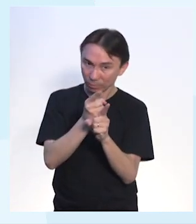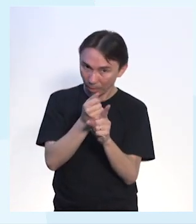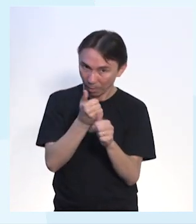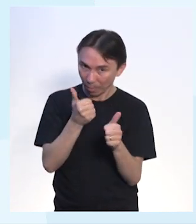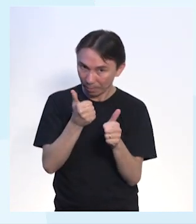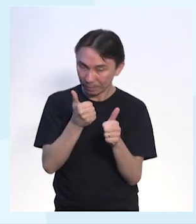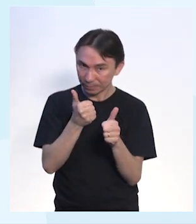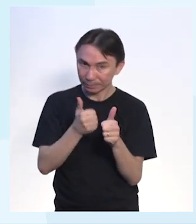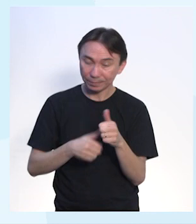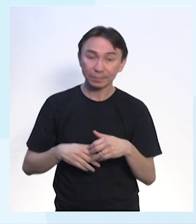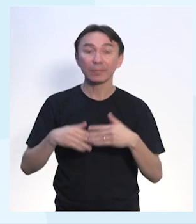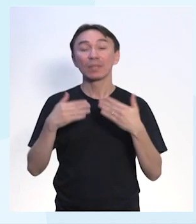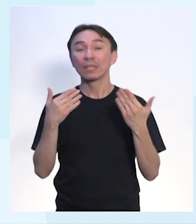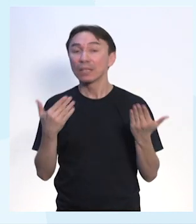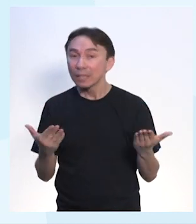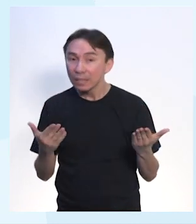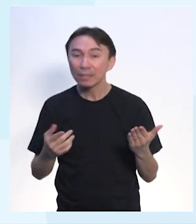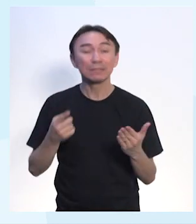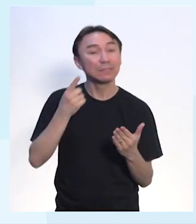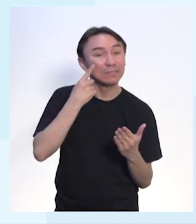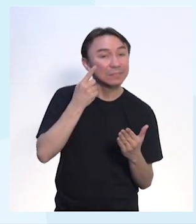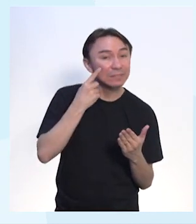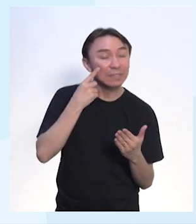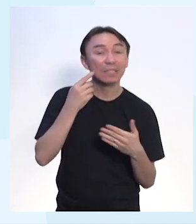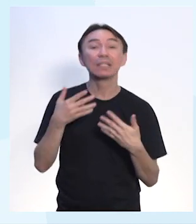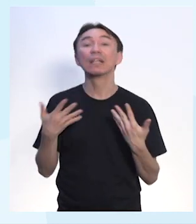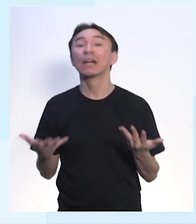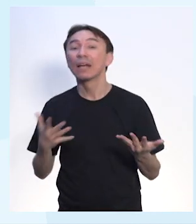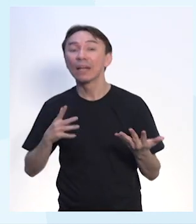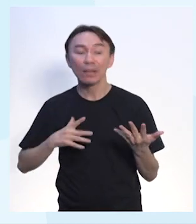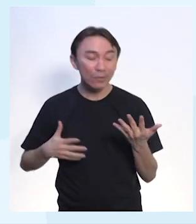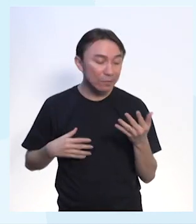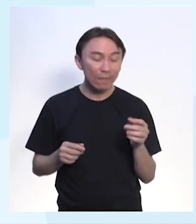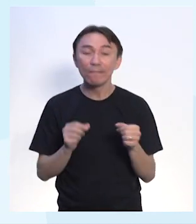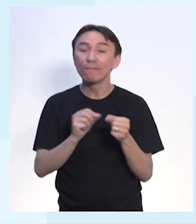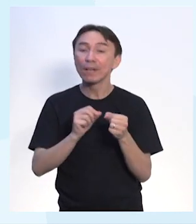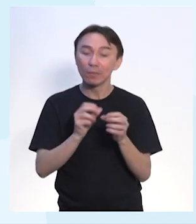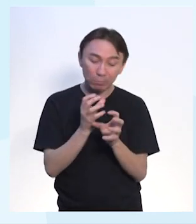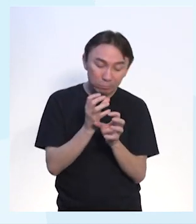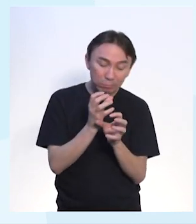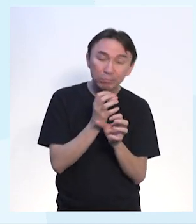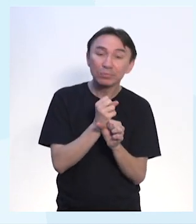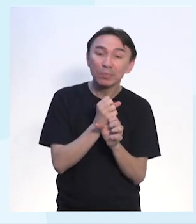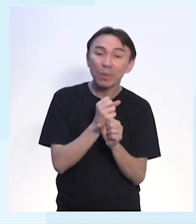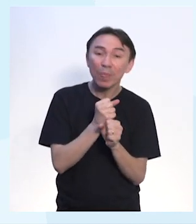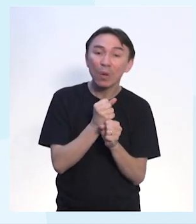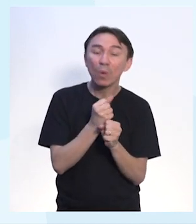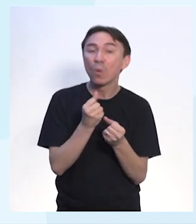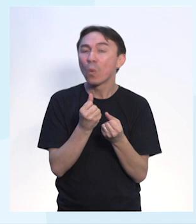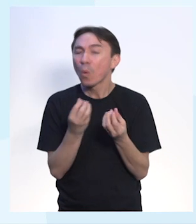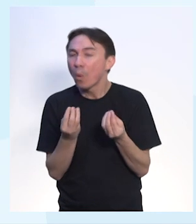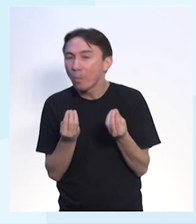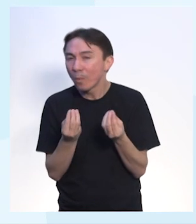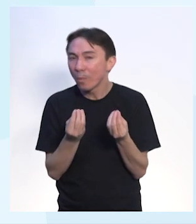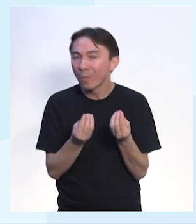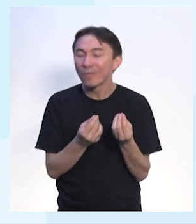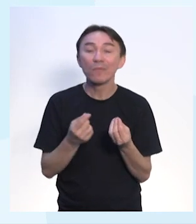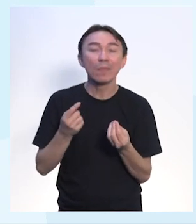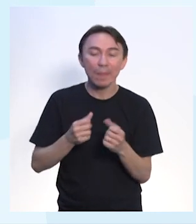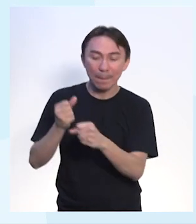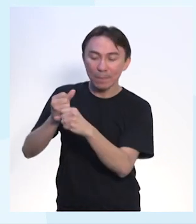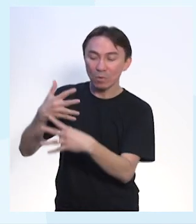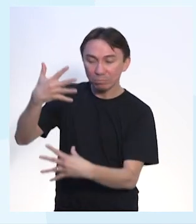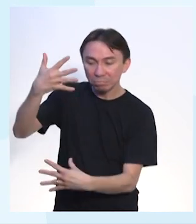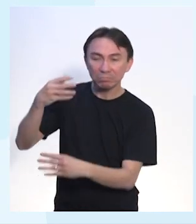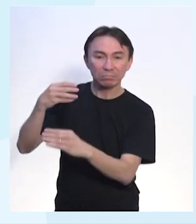E aí, se eu conseguir, qual é a forma que eu vou fazer? Tentem colocar ideias no chat aí de que forma